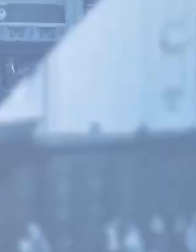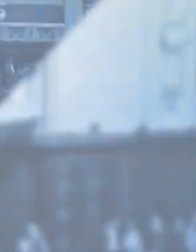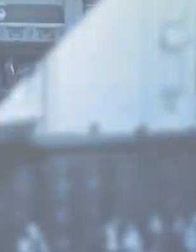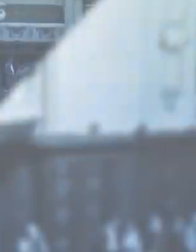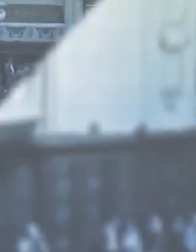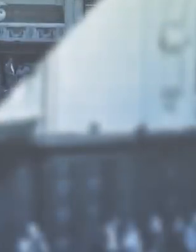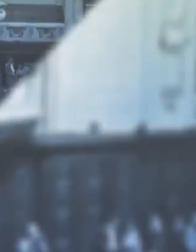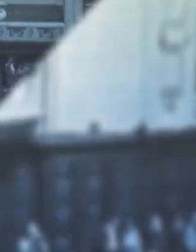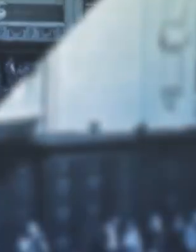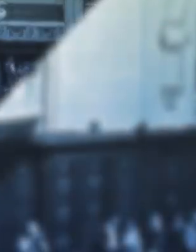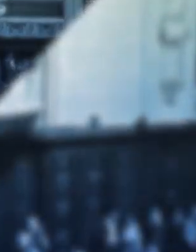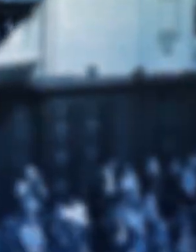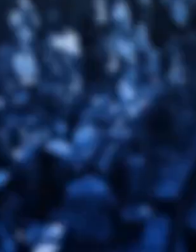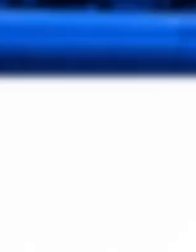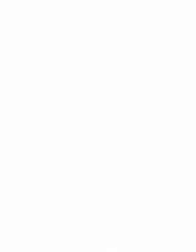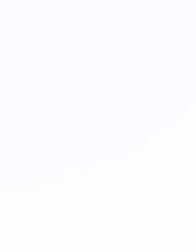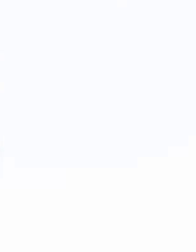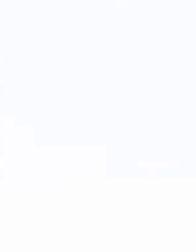já.